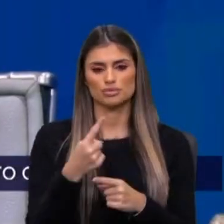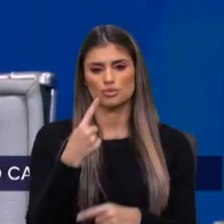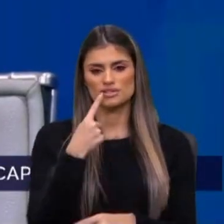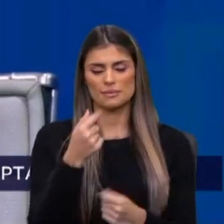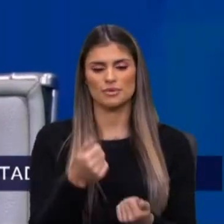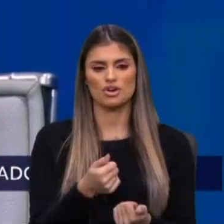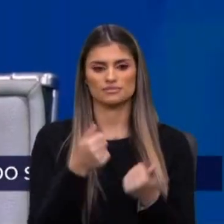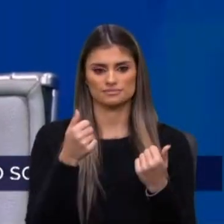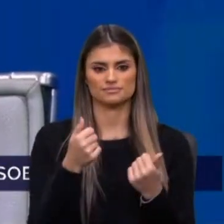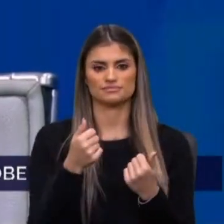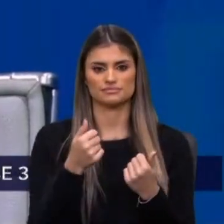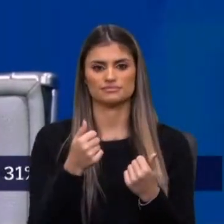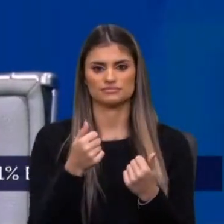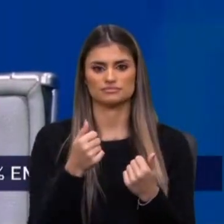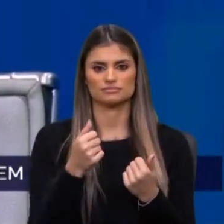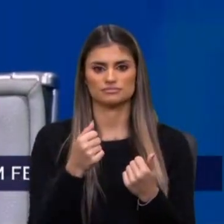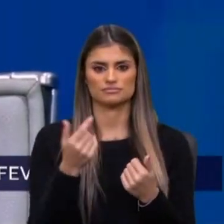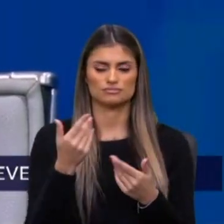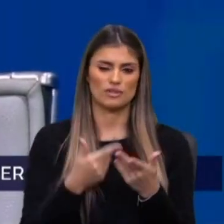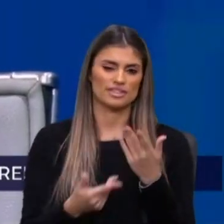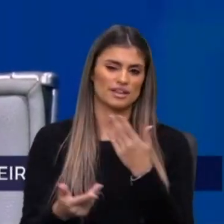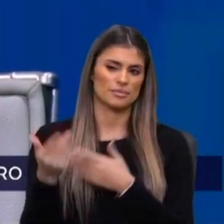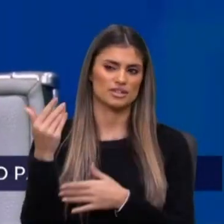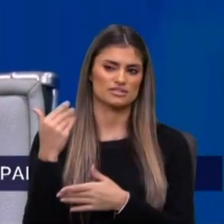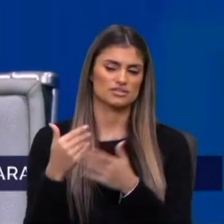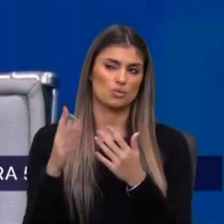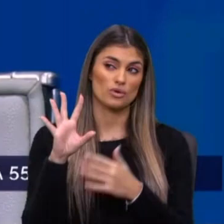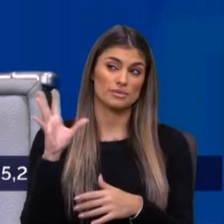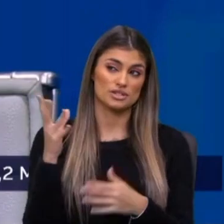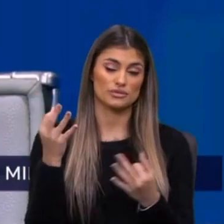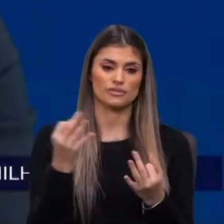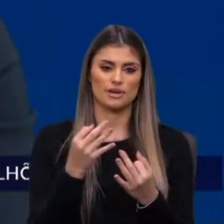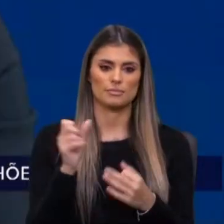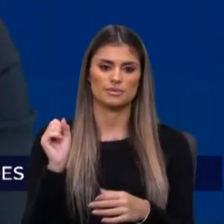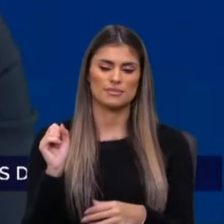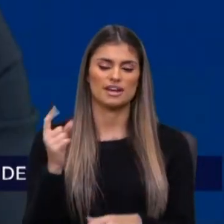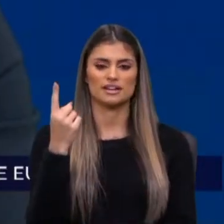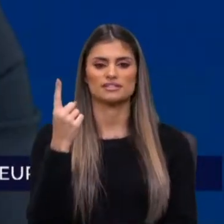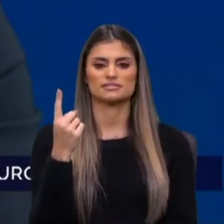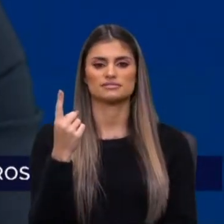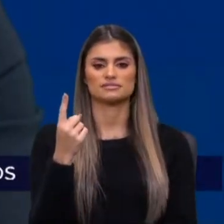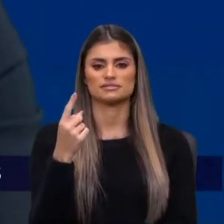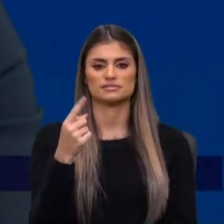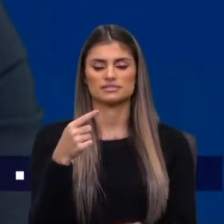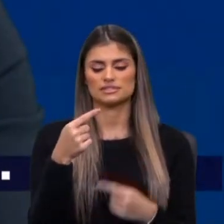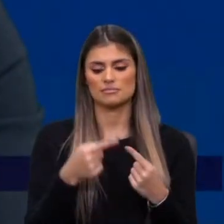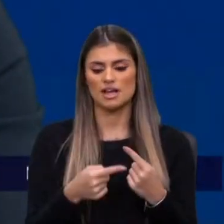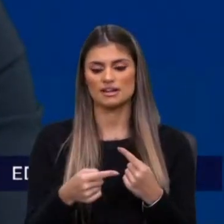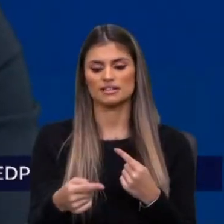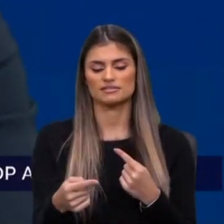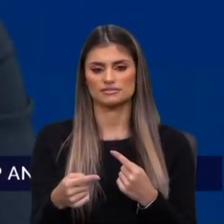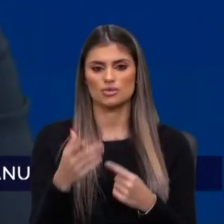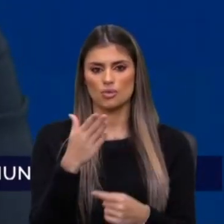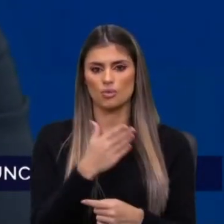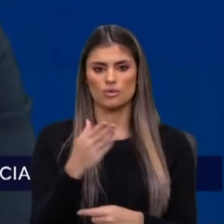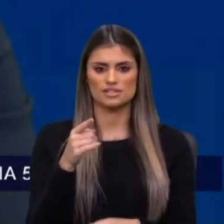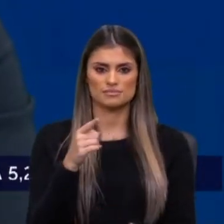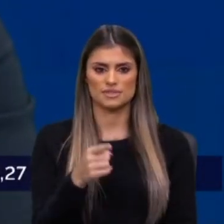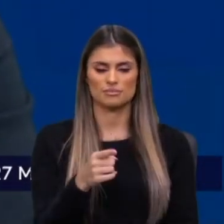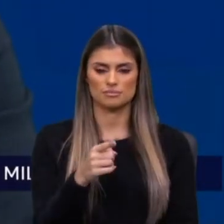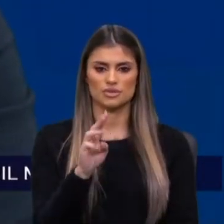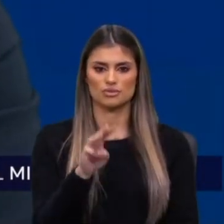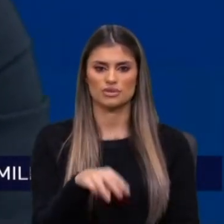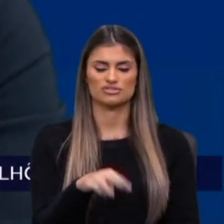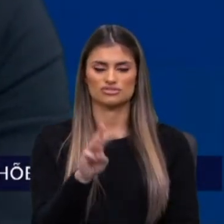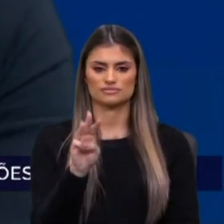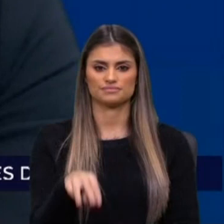melhor os primeiros tempos do universo. É verdade, a primeira viagem desta semana leva-nos até 11 mil milhões